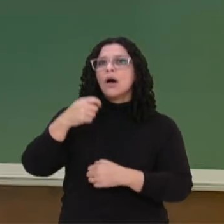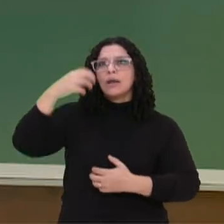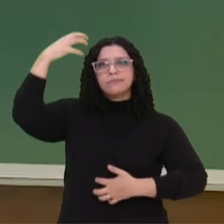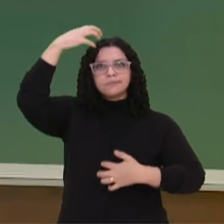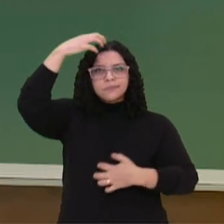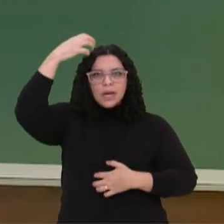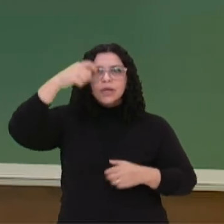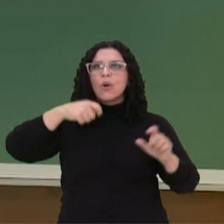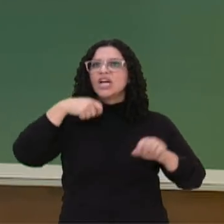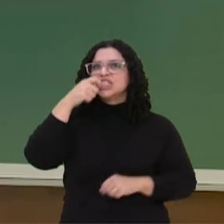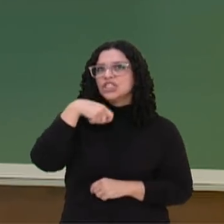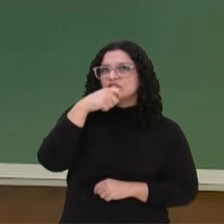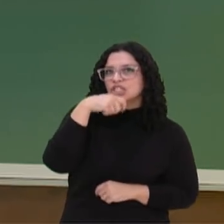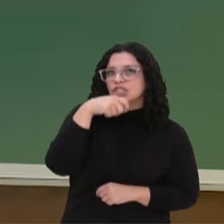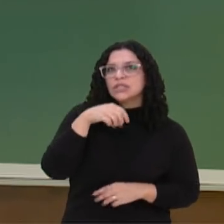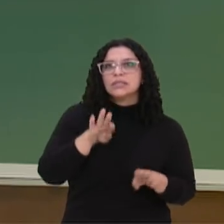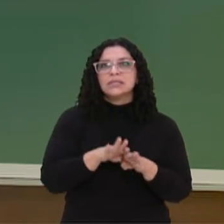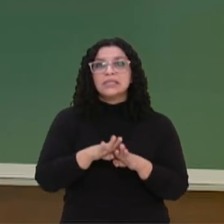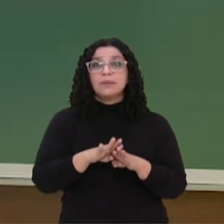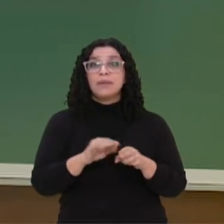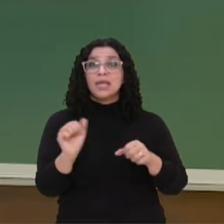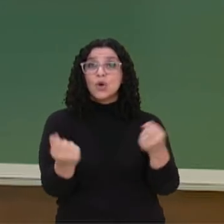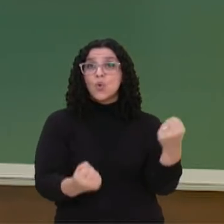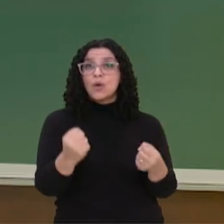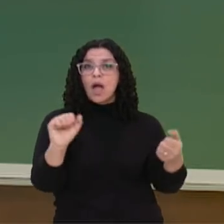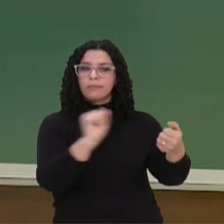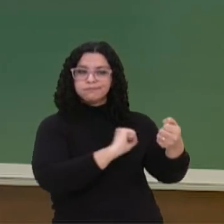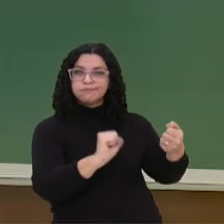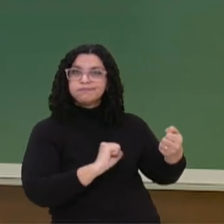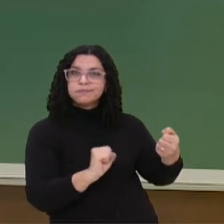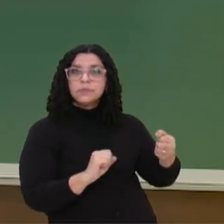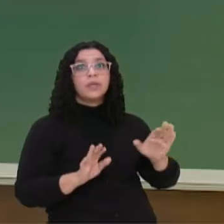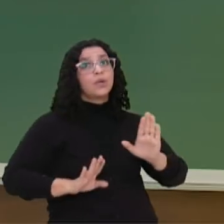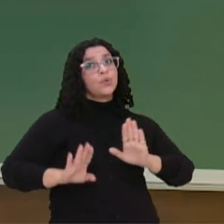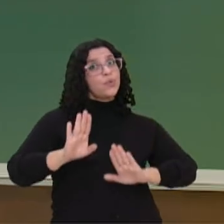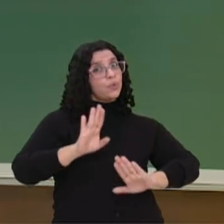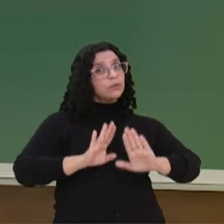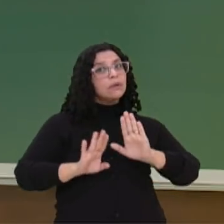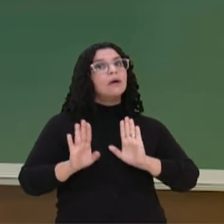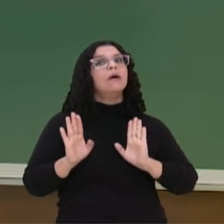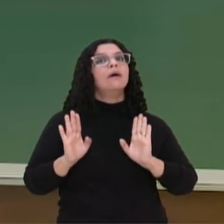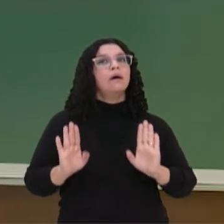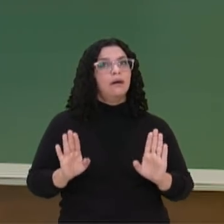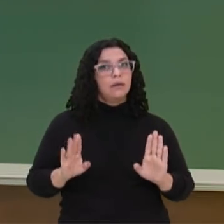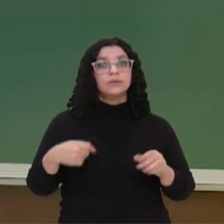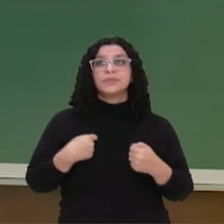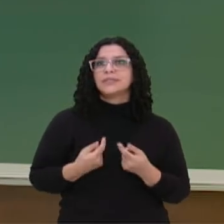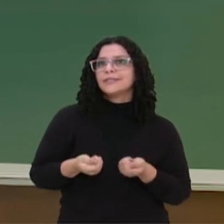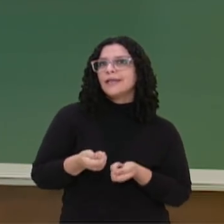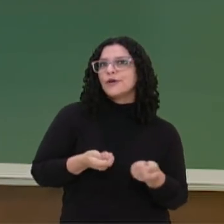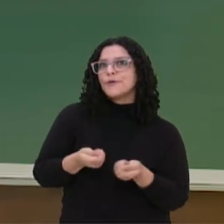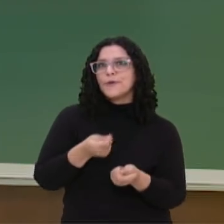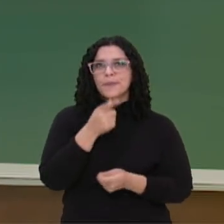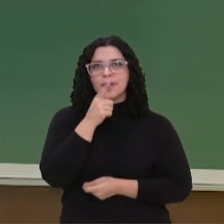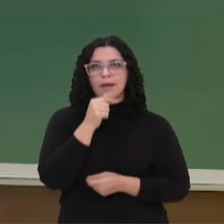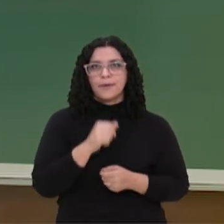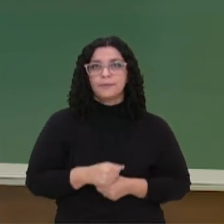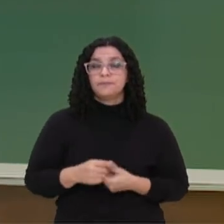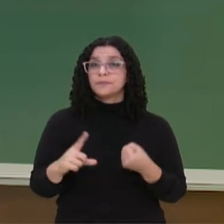os dentes, na hora de lavar o carro do papai, muito cuidado ali, é preciso economizar.